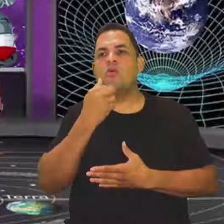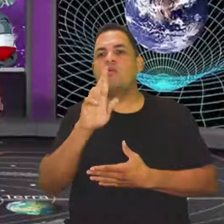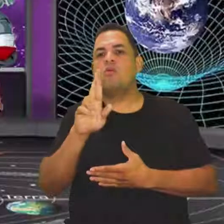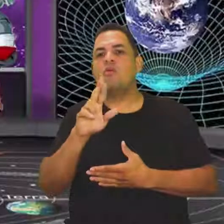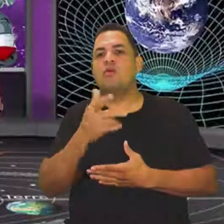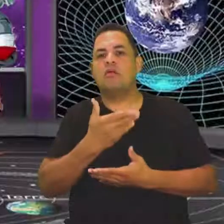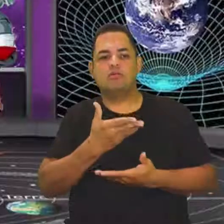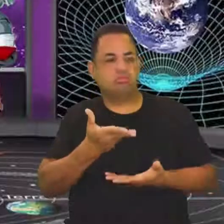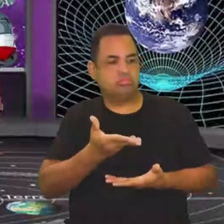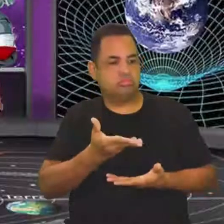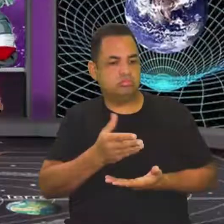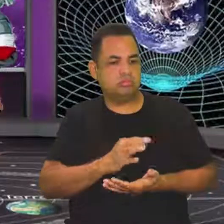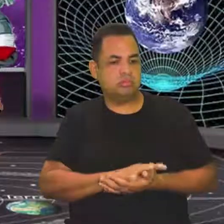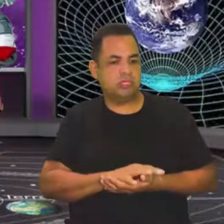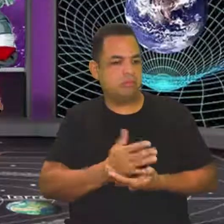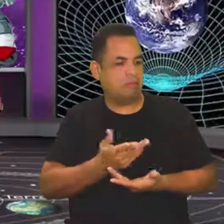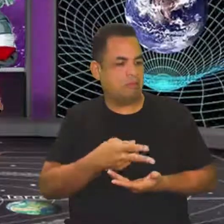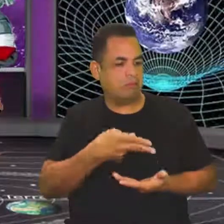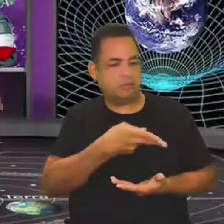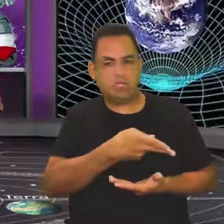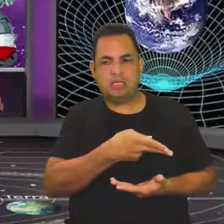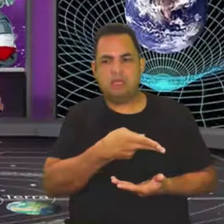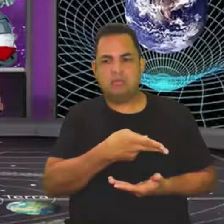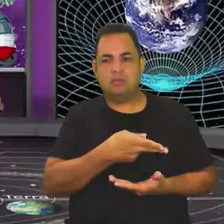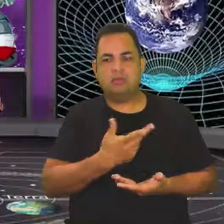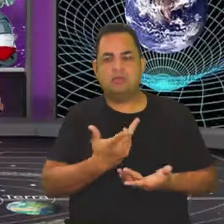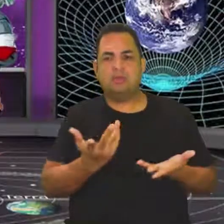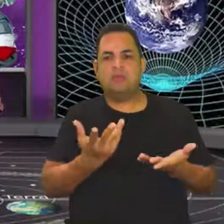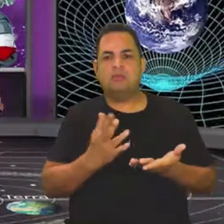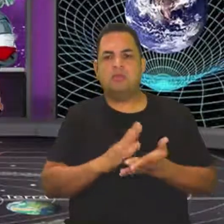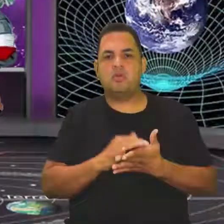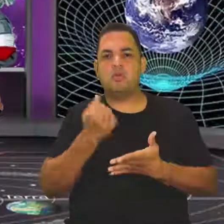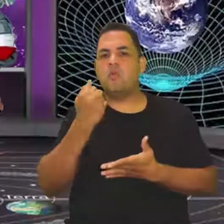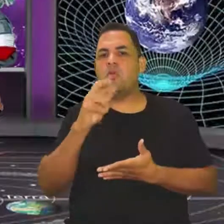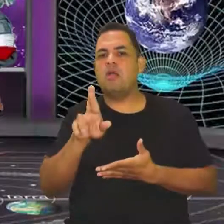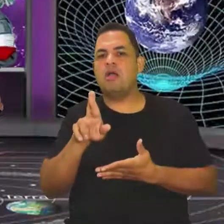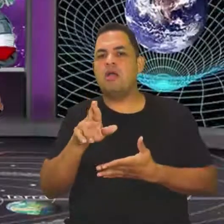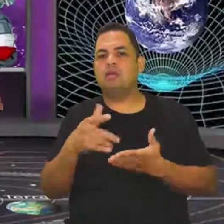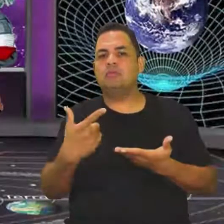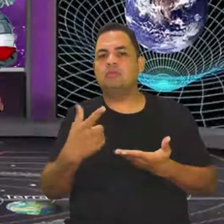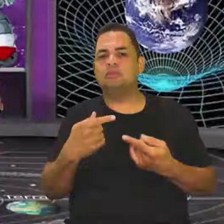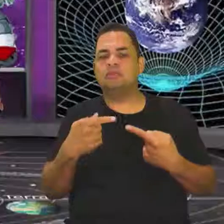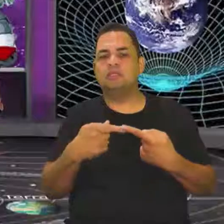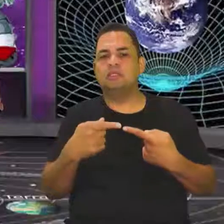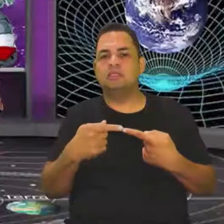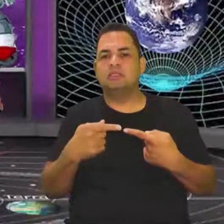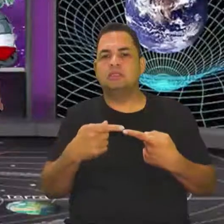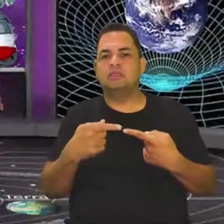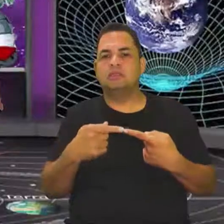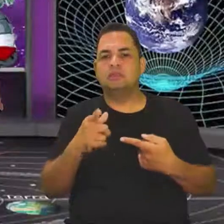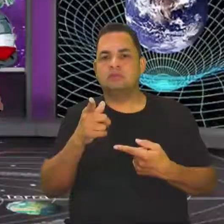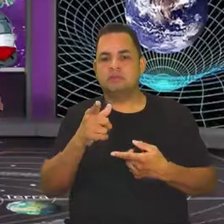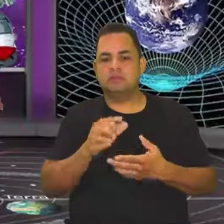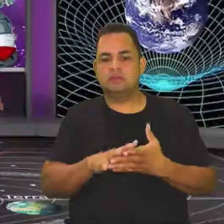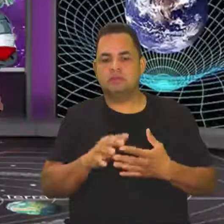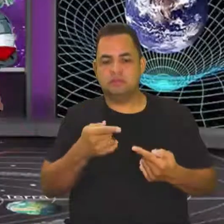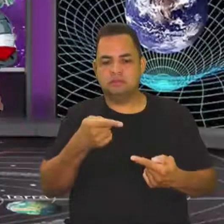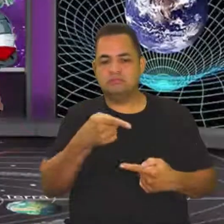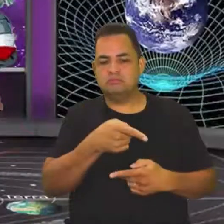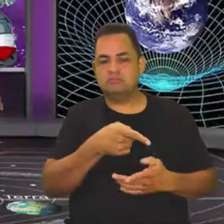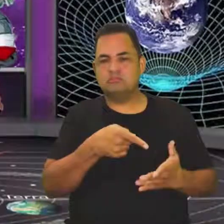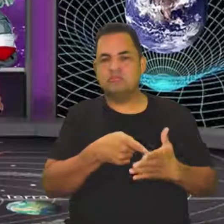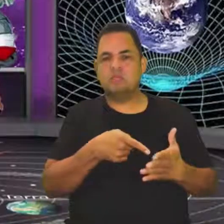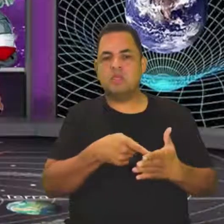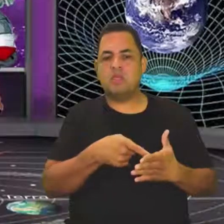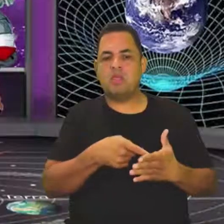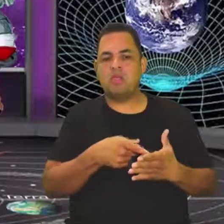não vai pegar um choque. Não é assim. Ela tem que ter um contato. Por exemplo, você é condutor, você tocou no fio, você vai ser